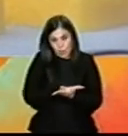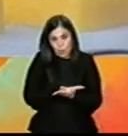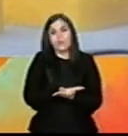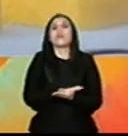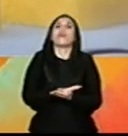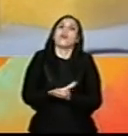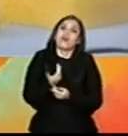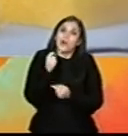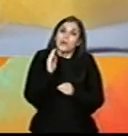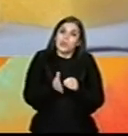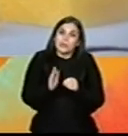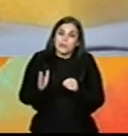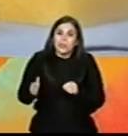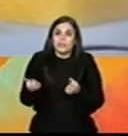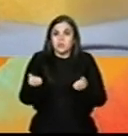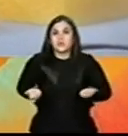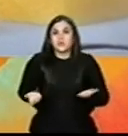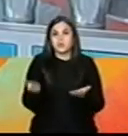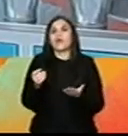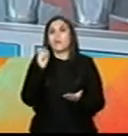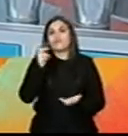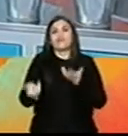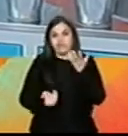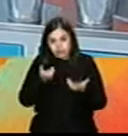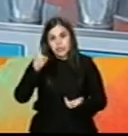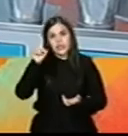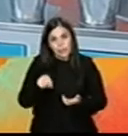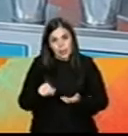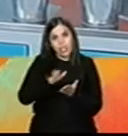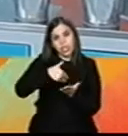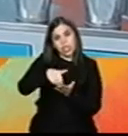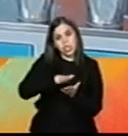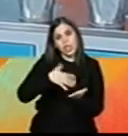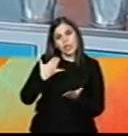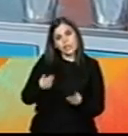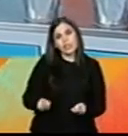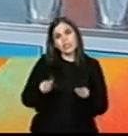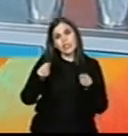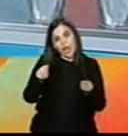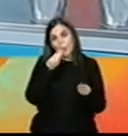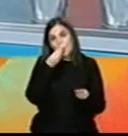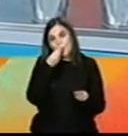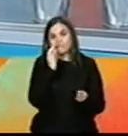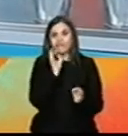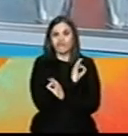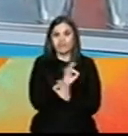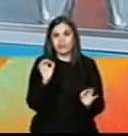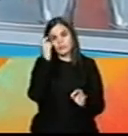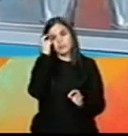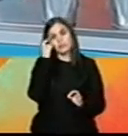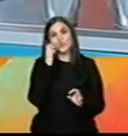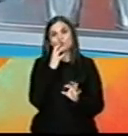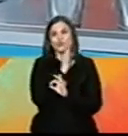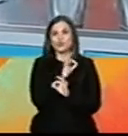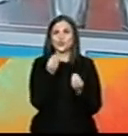forno, fica tostadinho, pode fritar também. E barra e servem uns canapés fabulosos, uns canapés